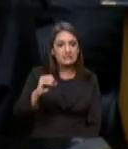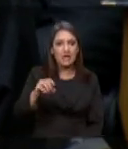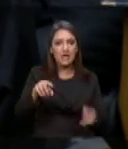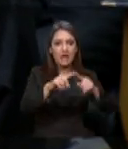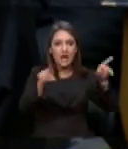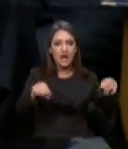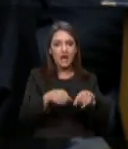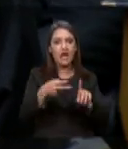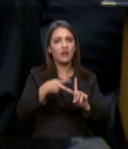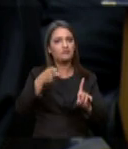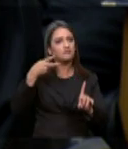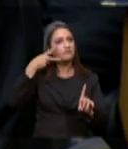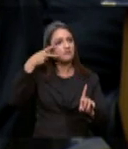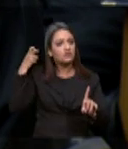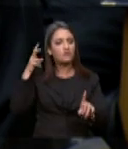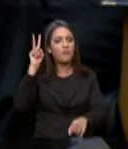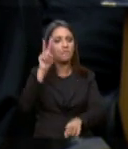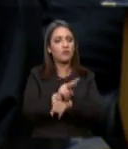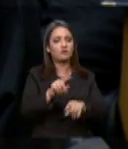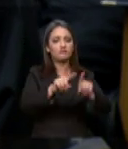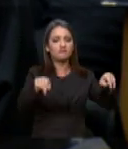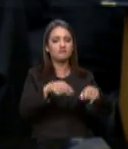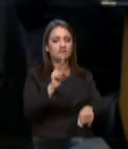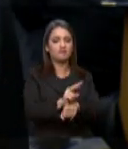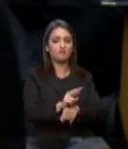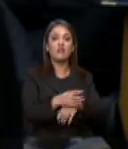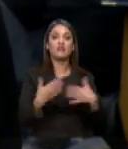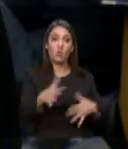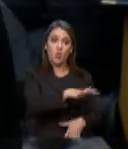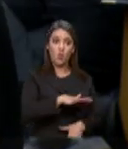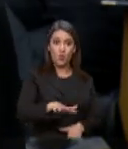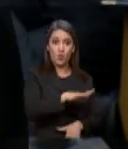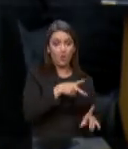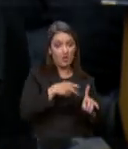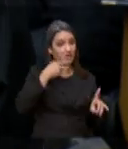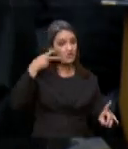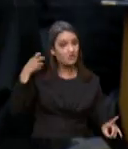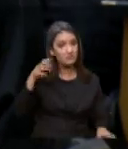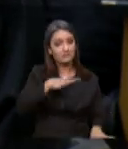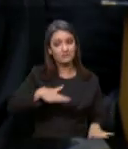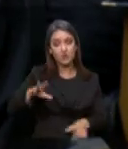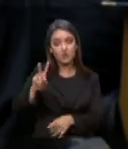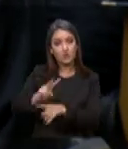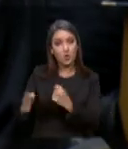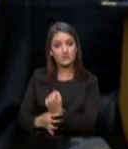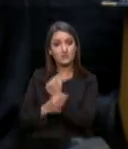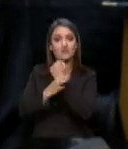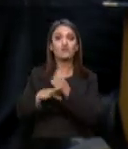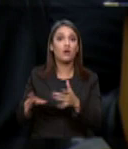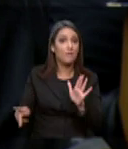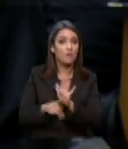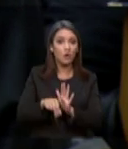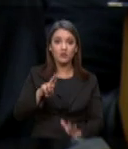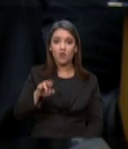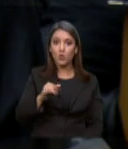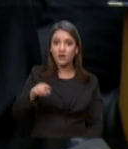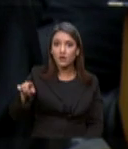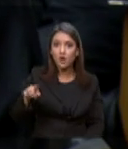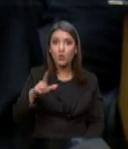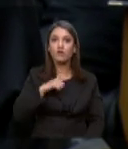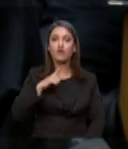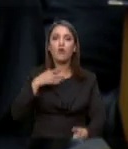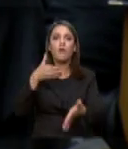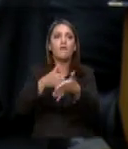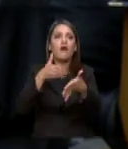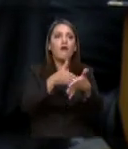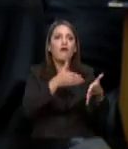demarcadas. As terras indígenas e as unidades de conservação são bens da União que funcionam como barreiras